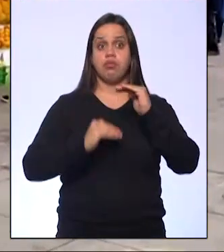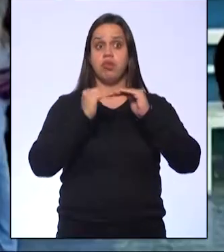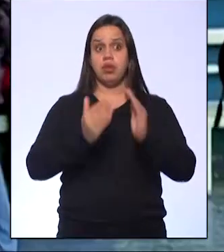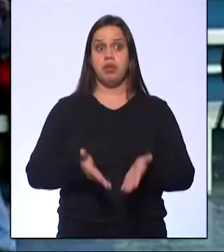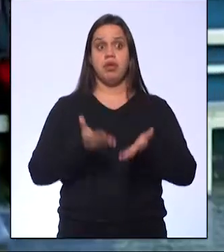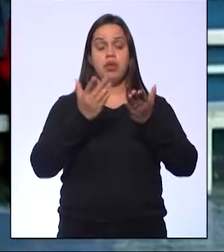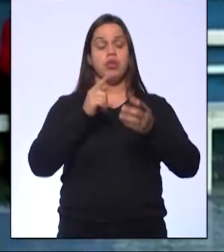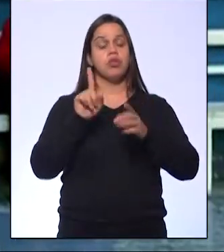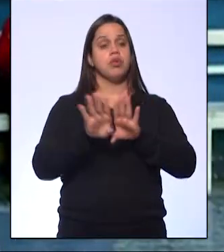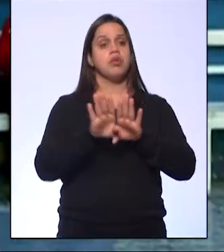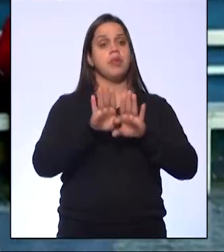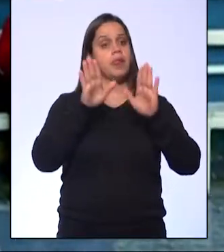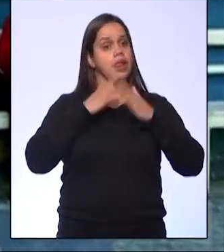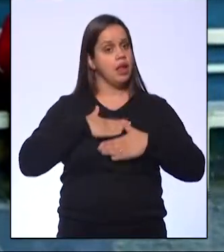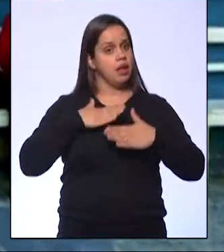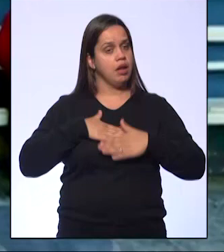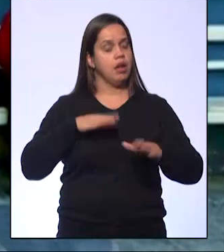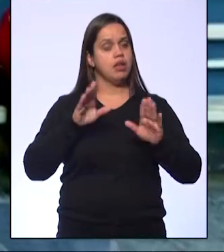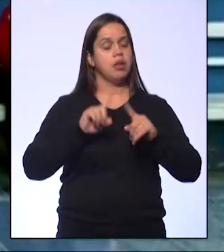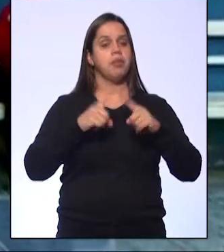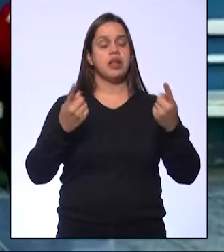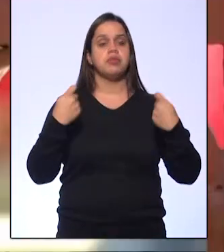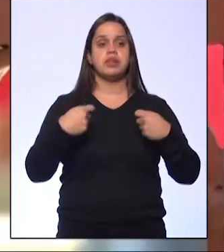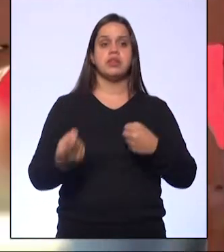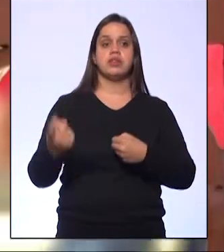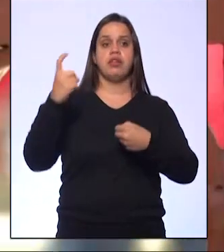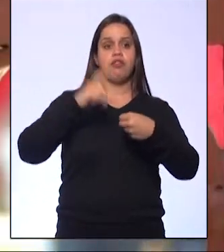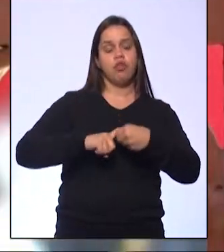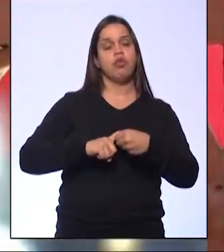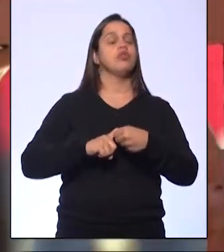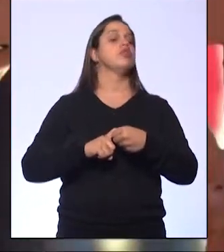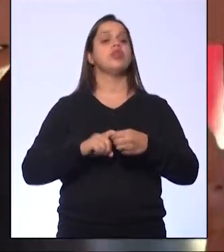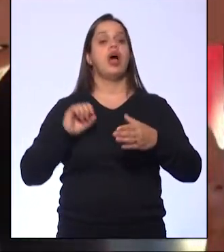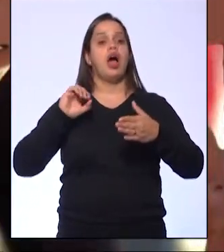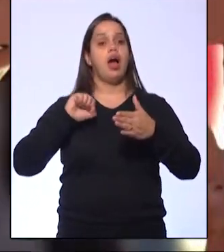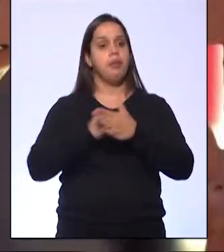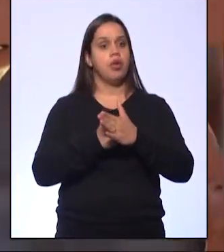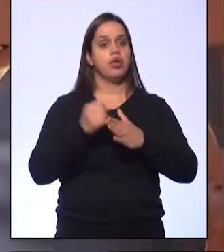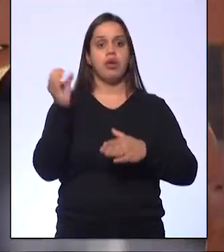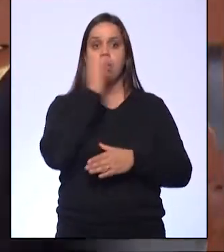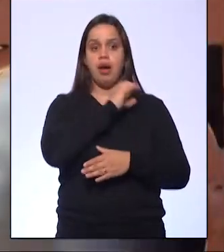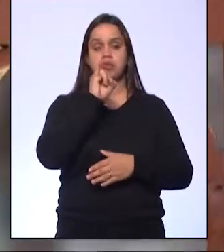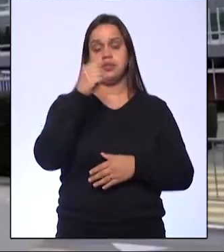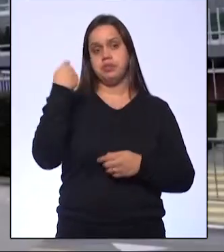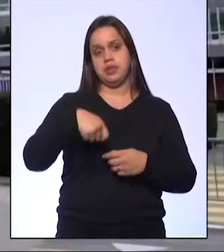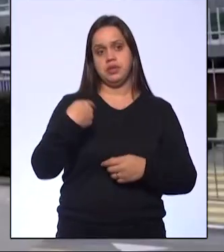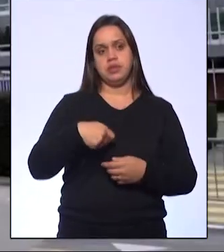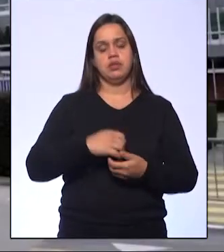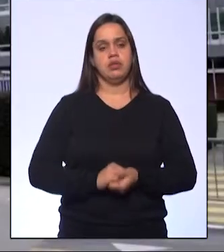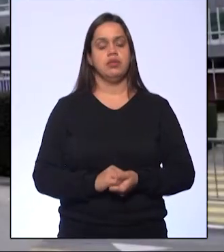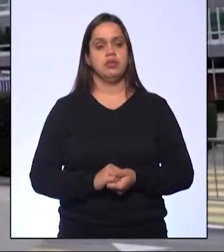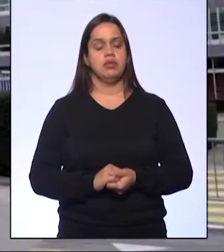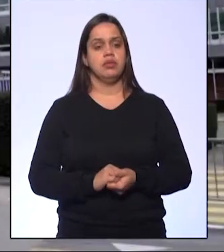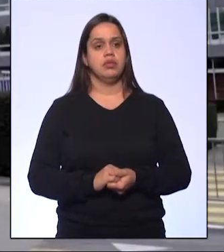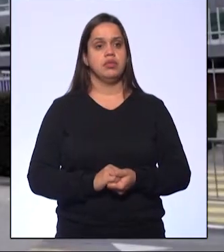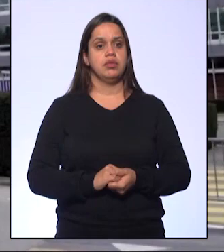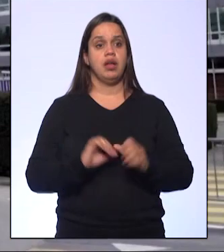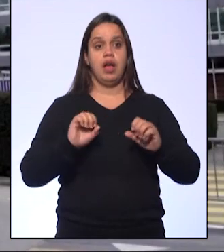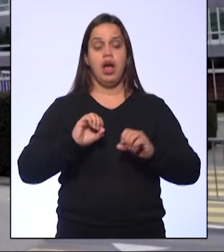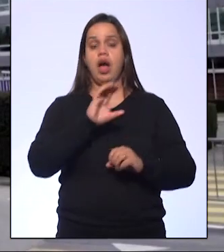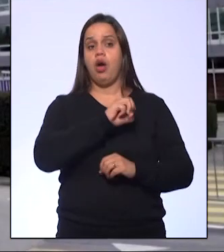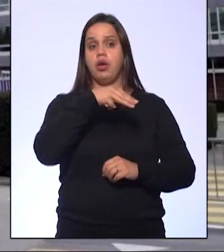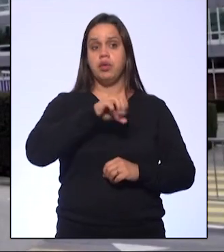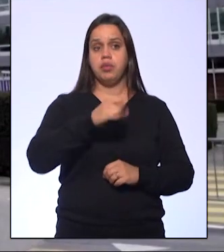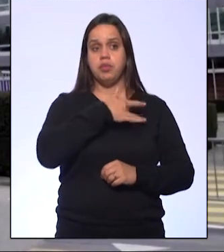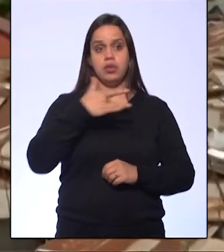cuidadosa, mas devem estar prontos para voltar com as medidas de bloqueio rapidamente, se for necessário. A Organização Mundial da Saúde